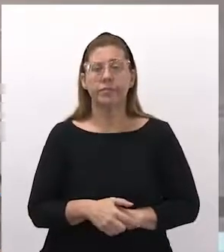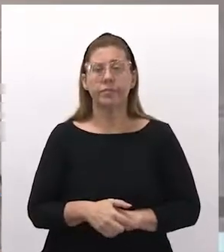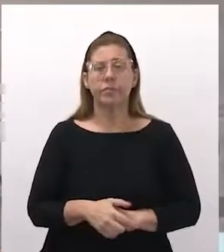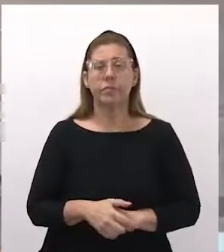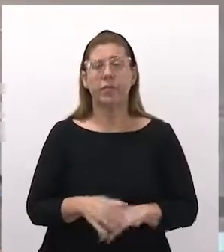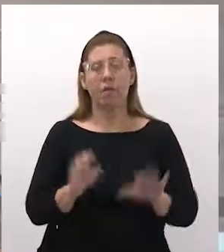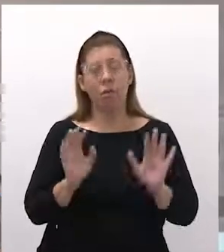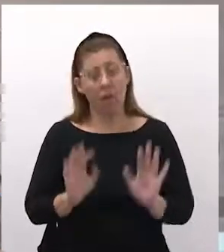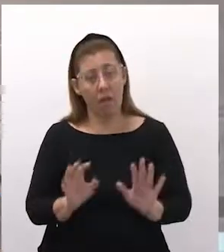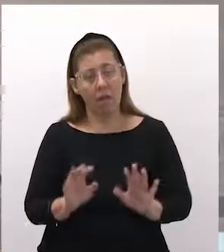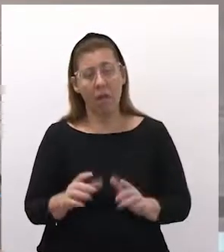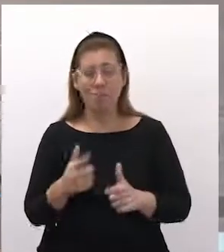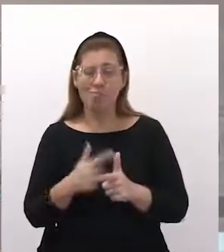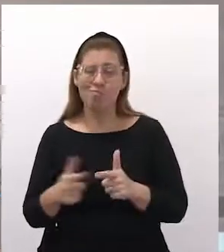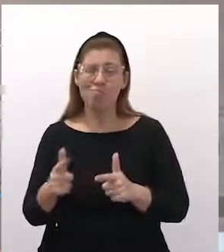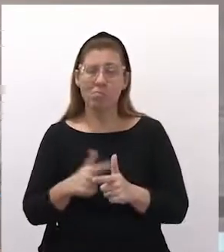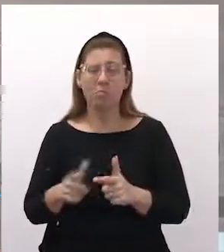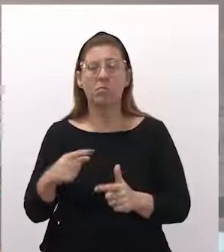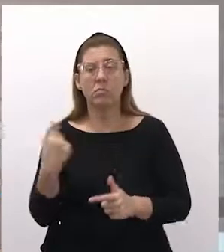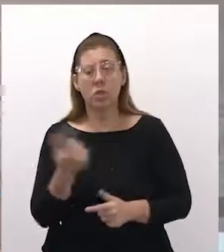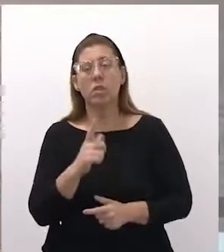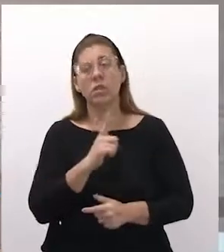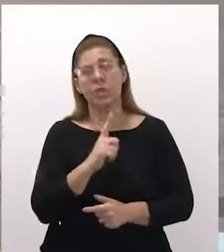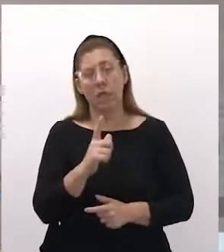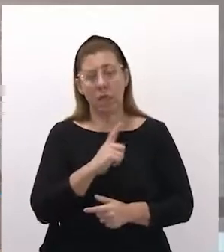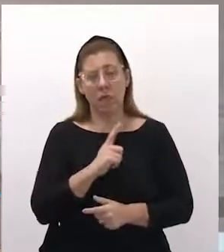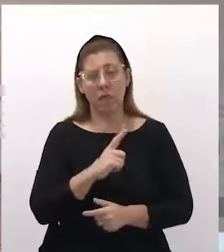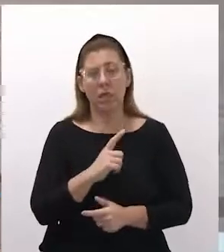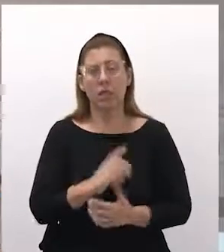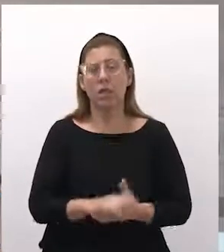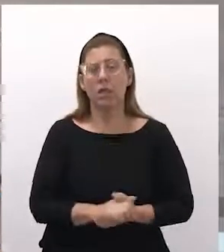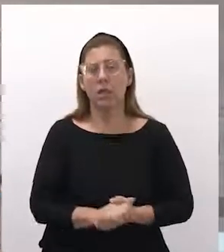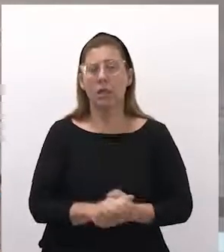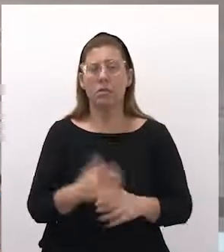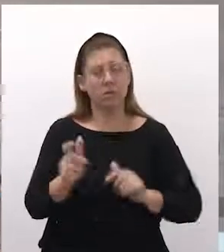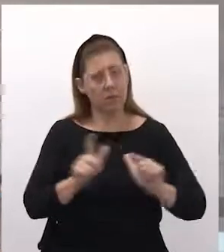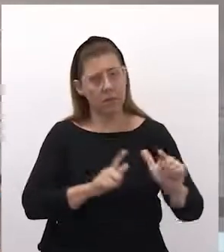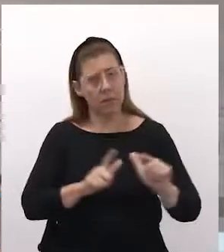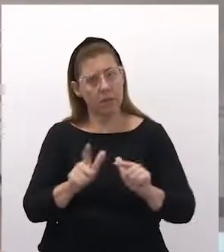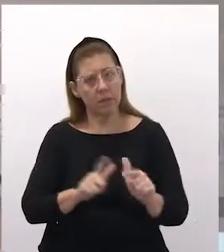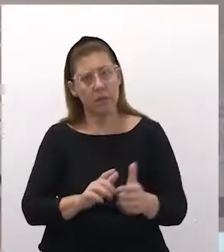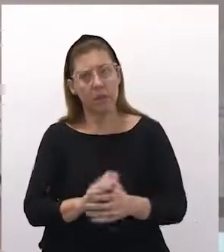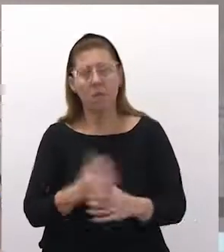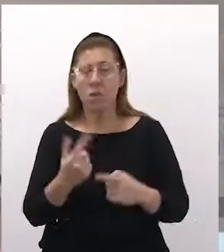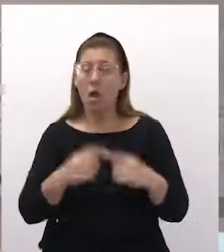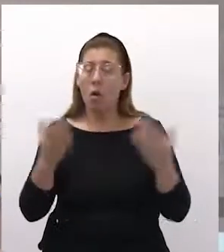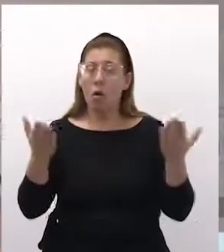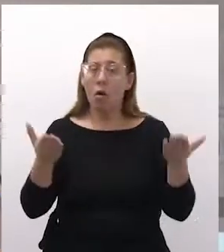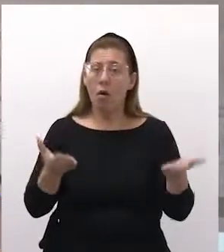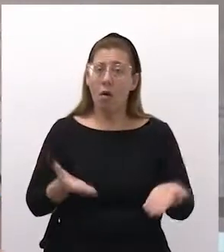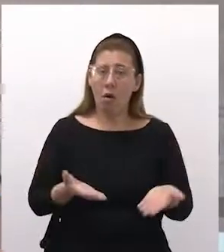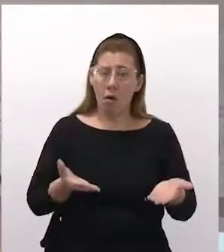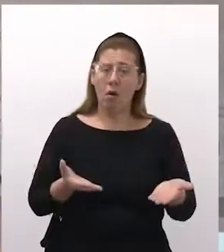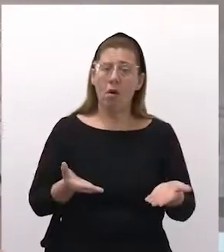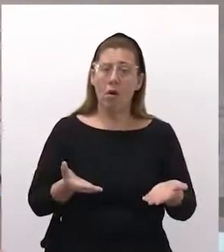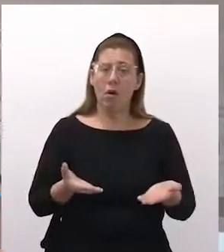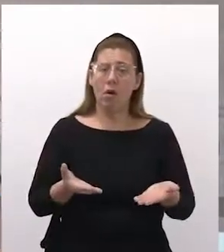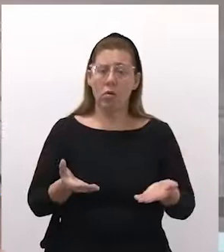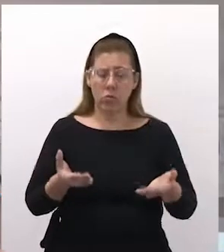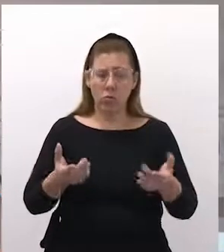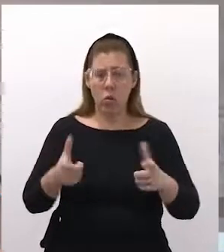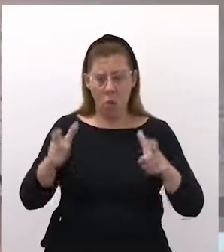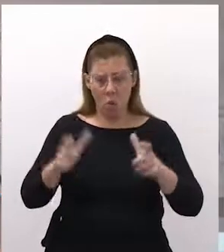é a dificuldade que a gente tem com trabalhar, porque, assim, hoje a pequena